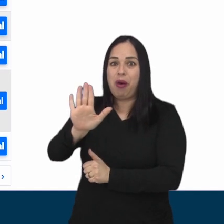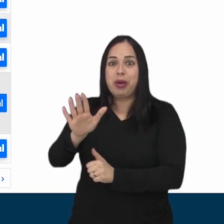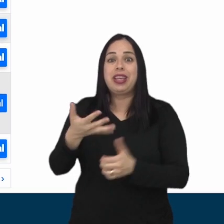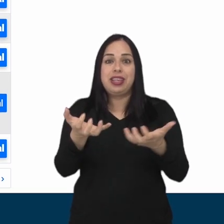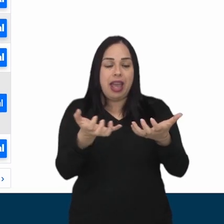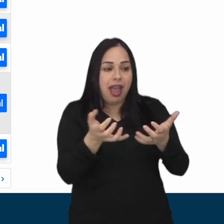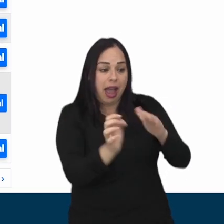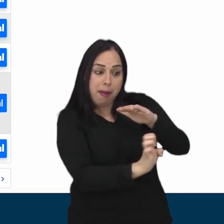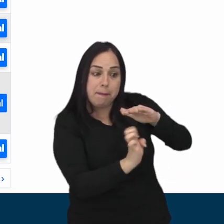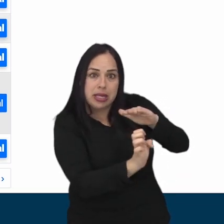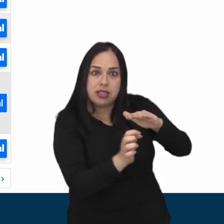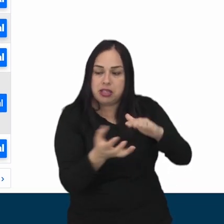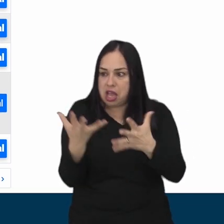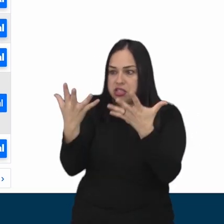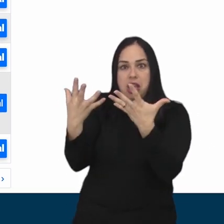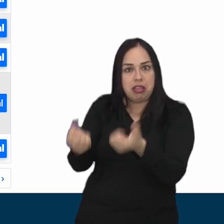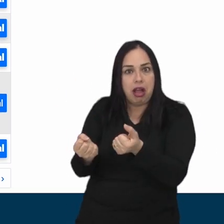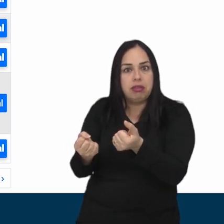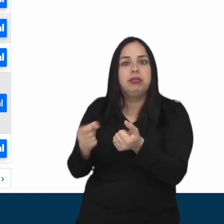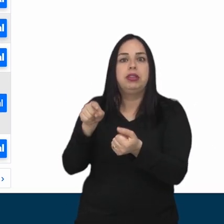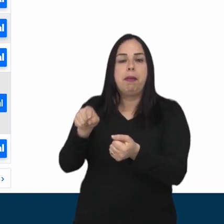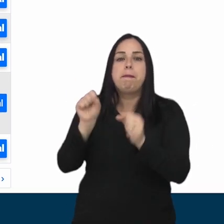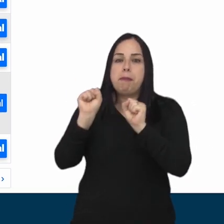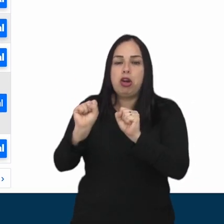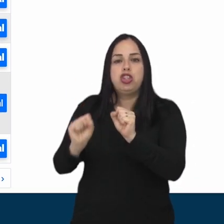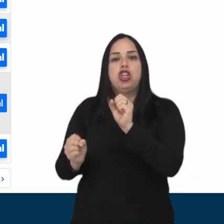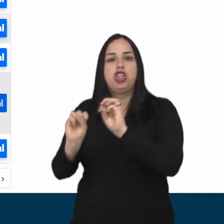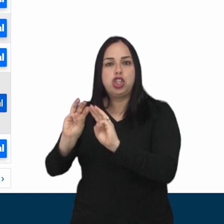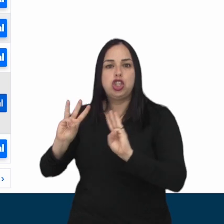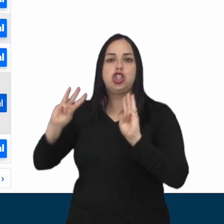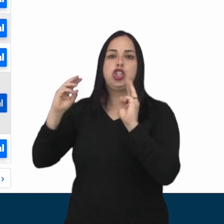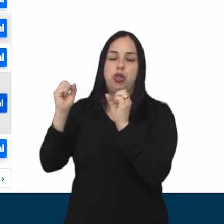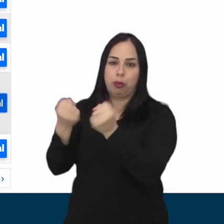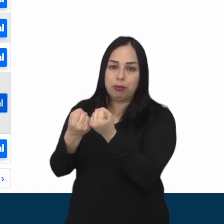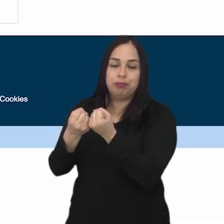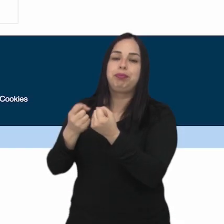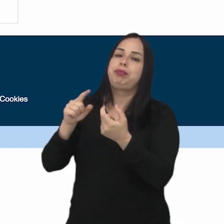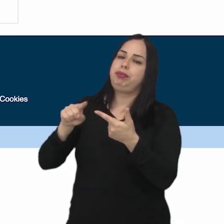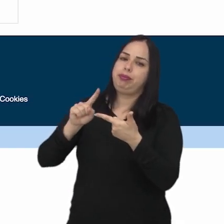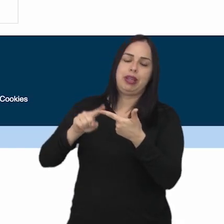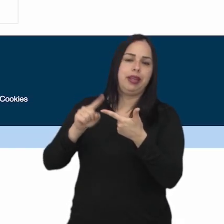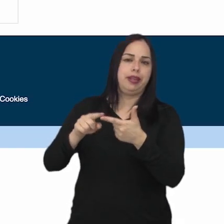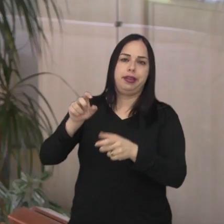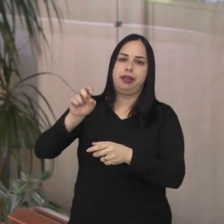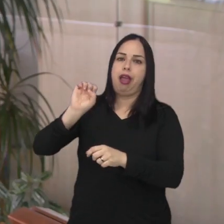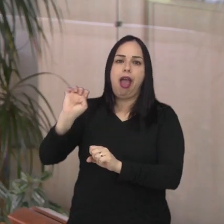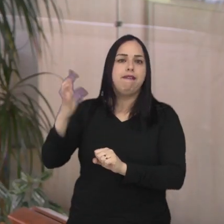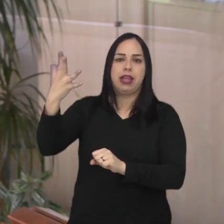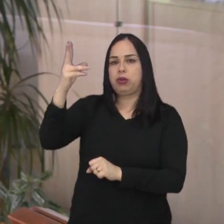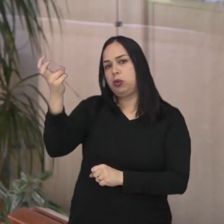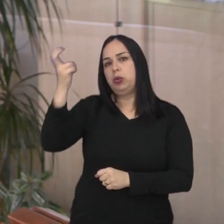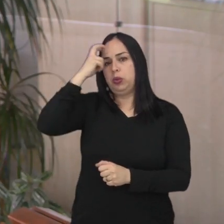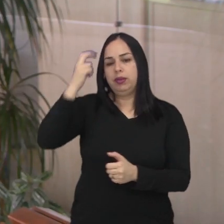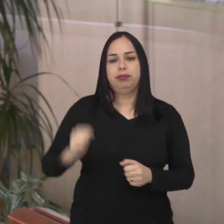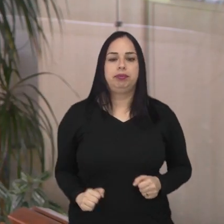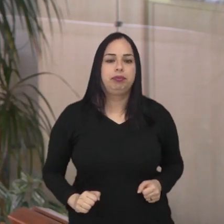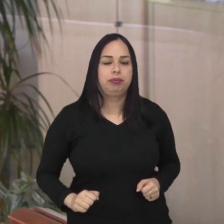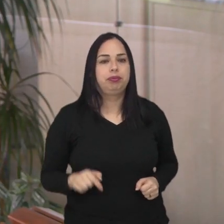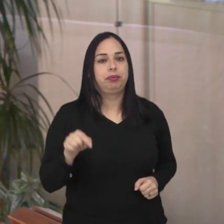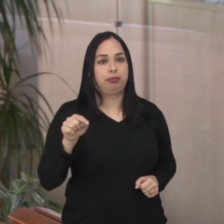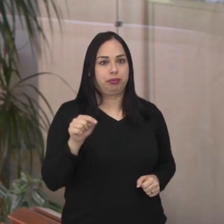esporte. A empresa que assumir a gestão também poderá realizar shows e eventos culturais. De uma certa forma,